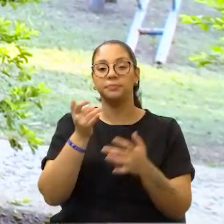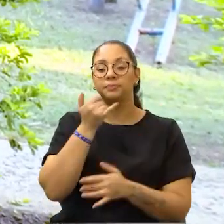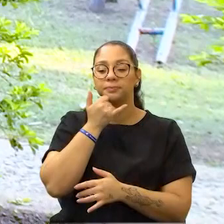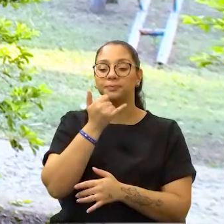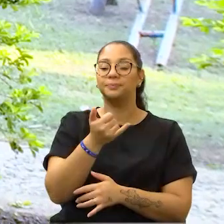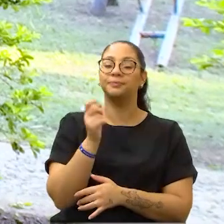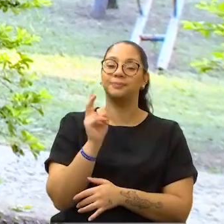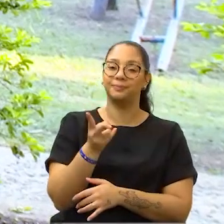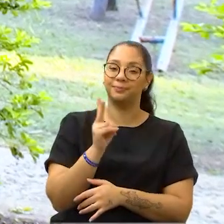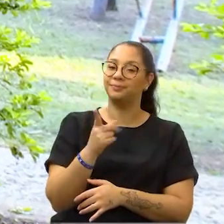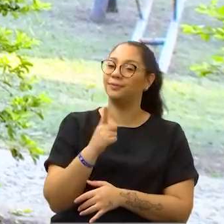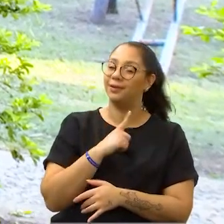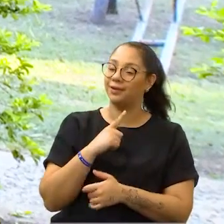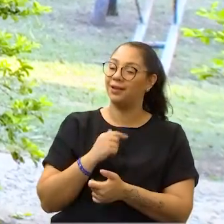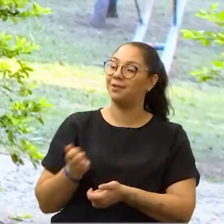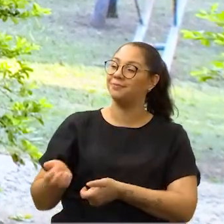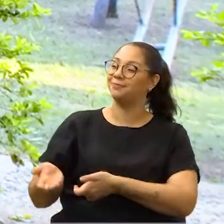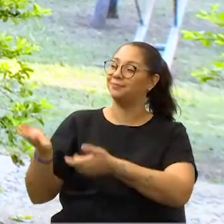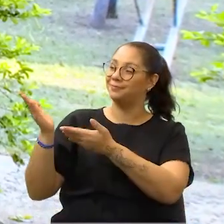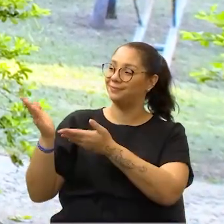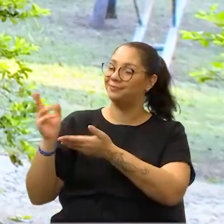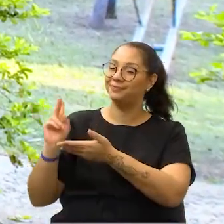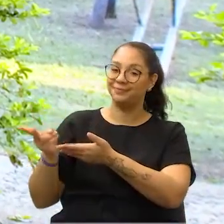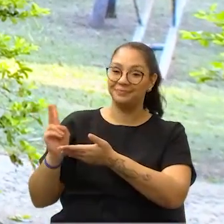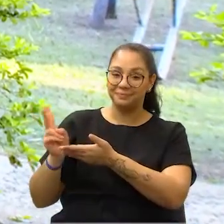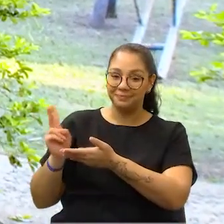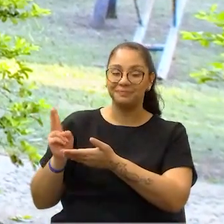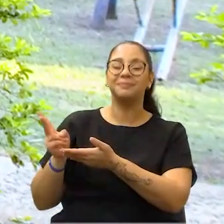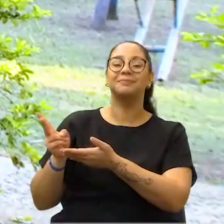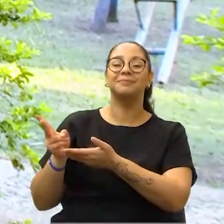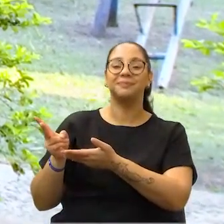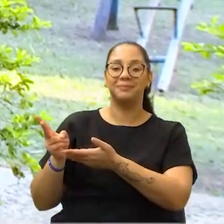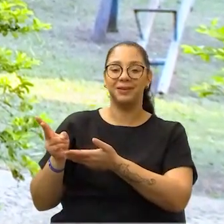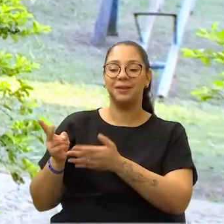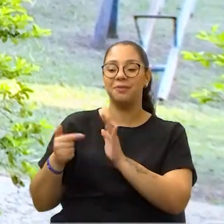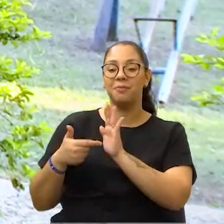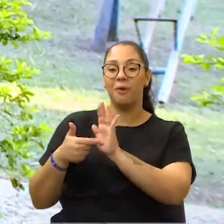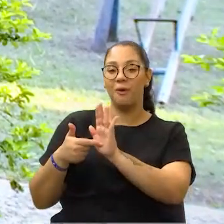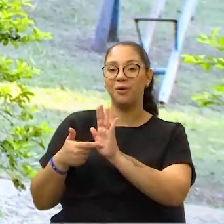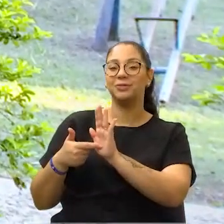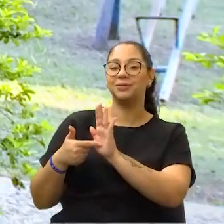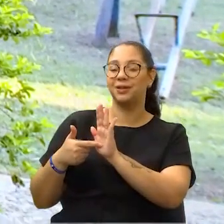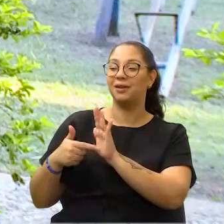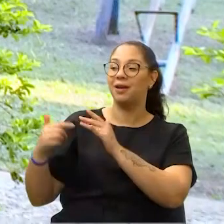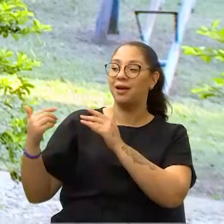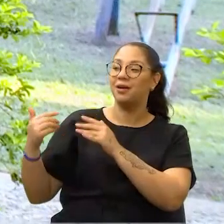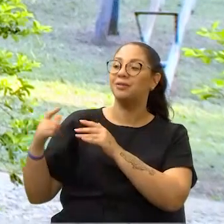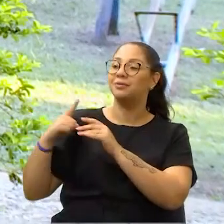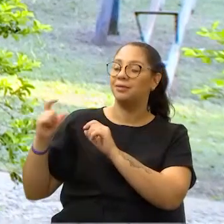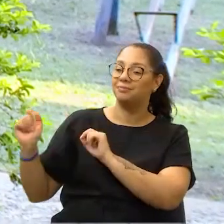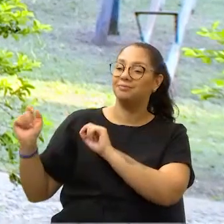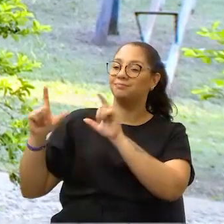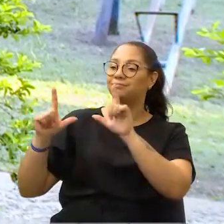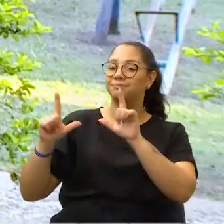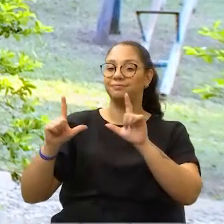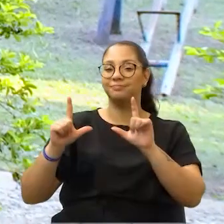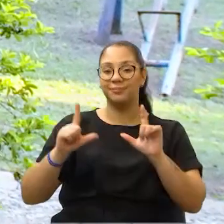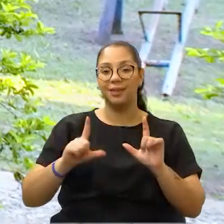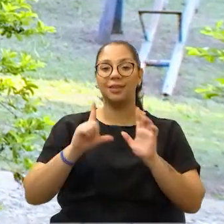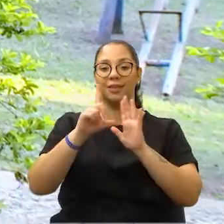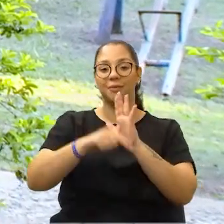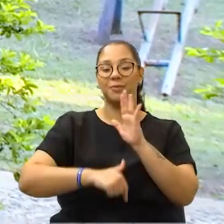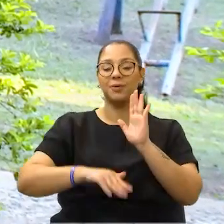os contatos, números, como é de praxe, vocês sabem que está passando aqui na tela durante a programação. Vocês podem depois no